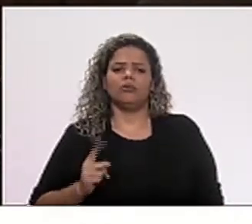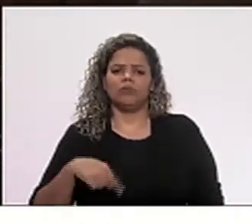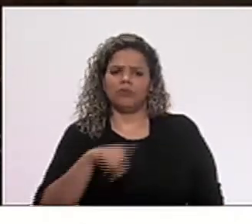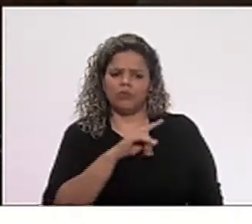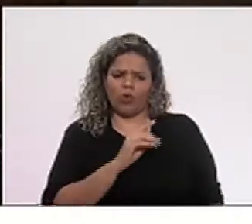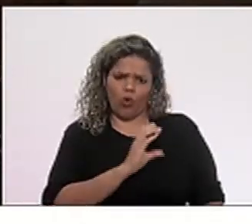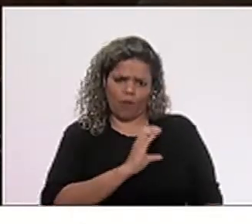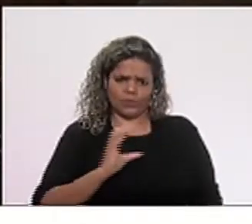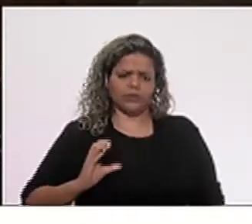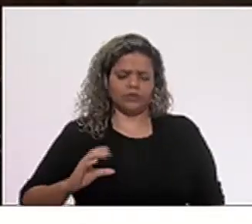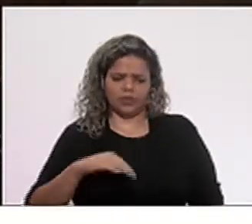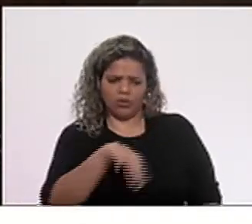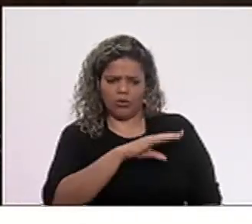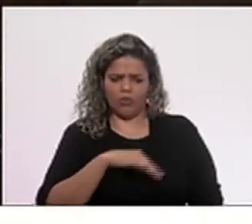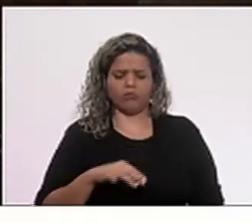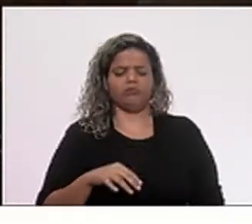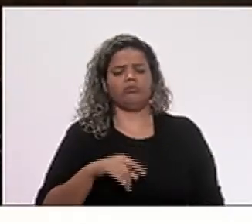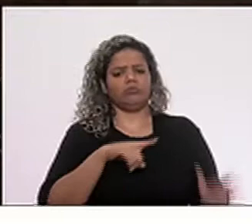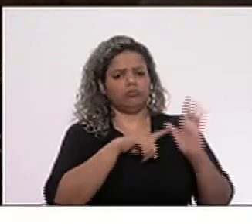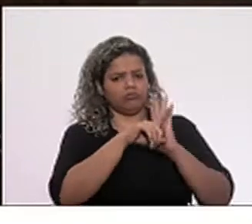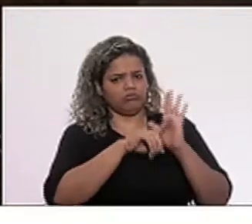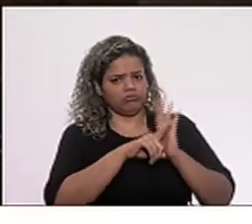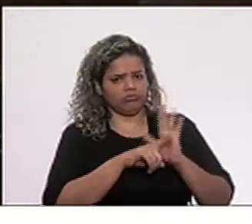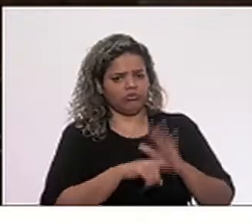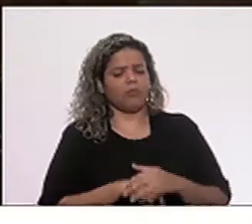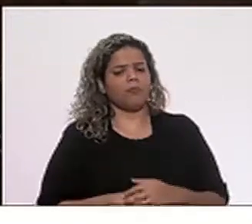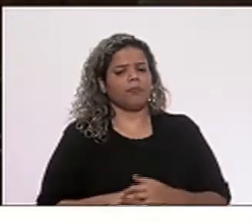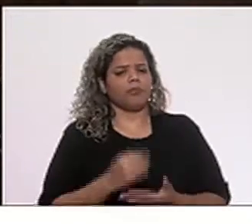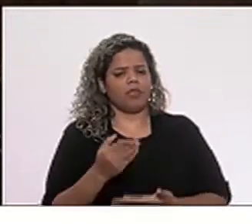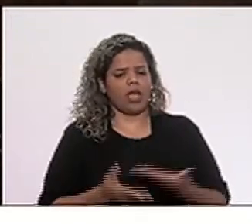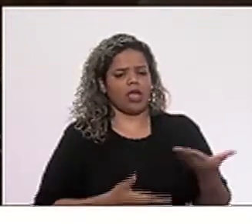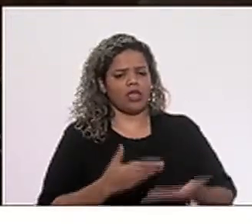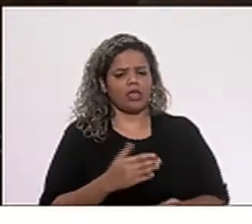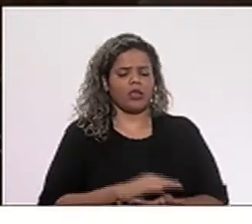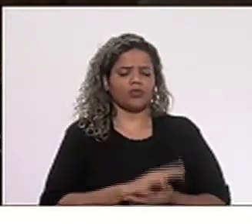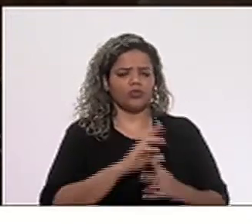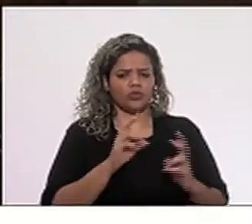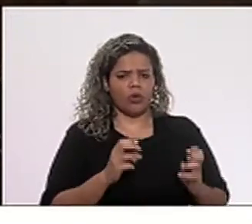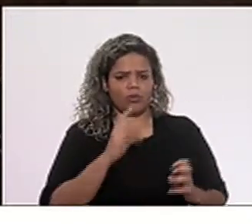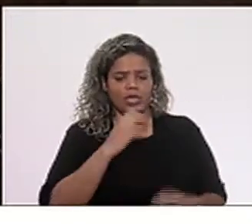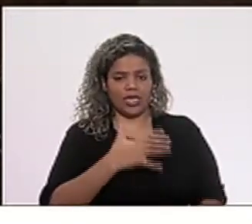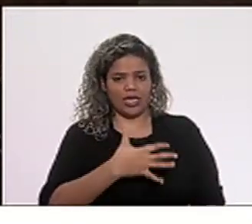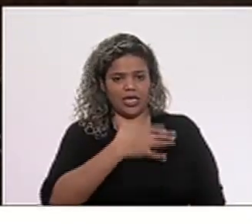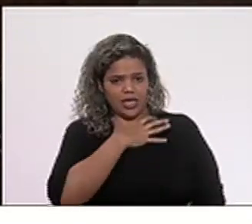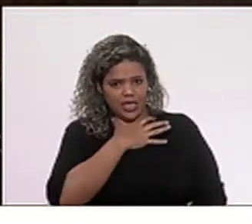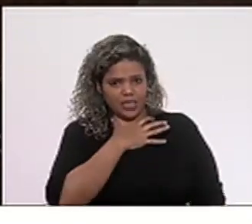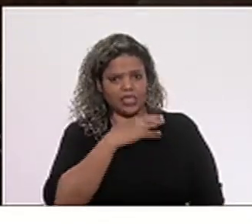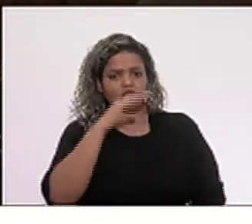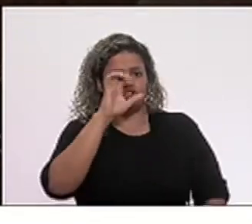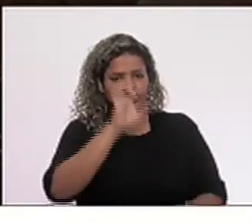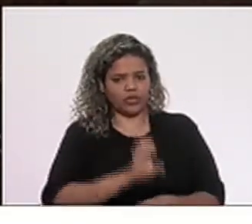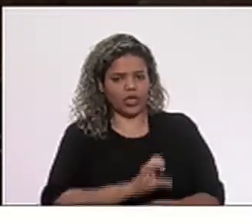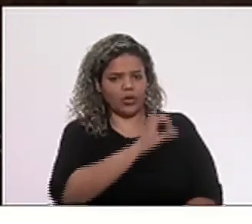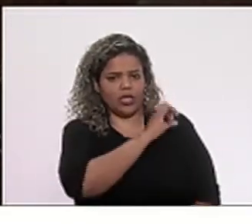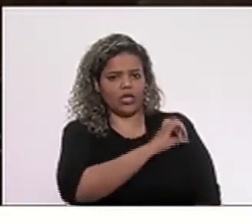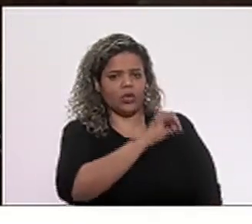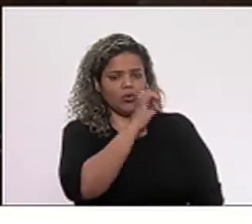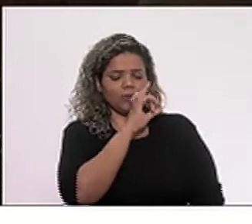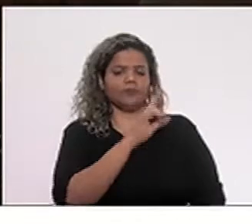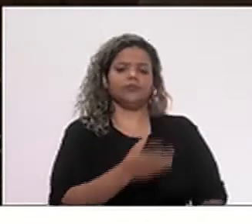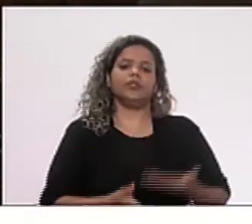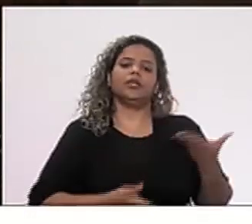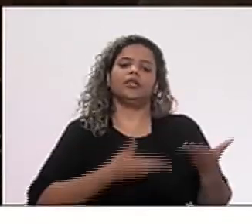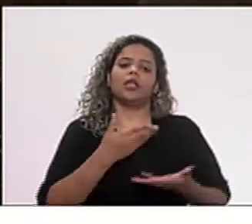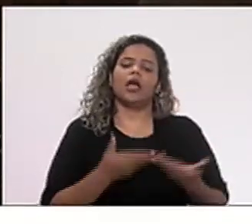na Comissão Parlamentar de Inquérito, que trata exatamente da crise do Estado do Rio de Janeiro,